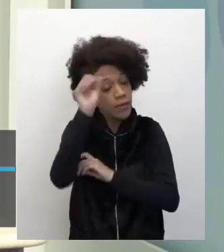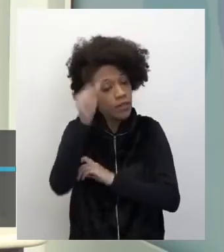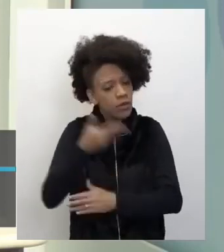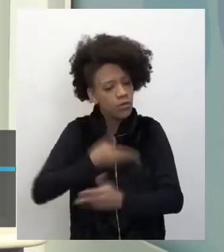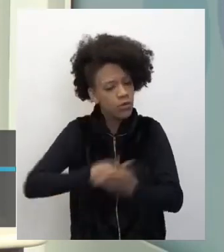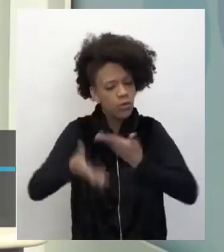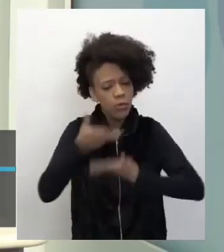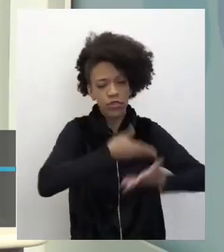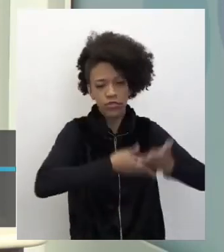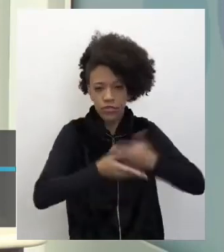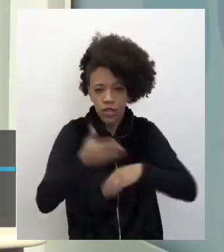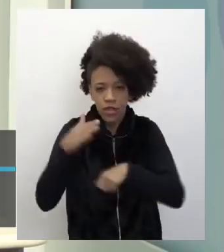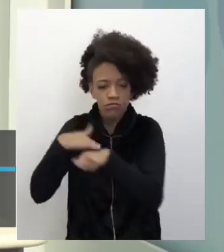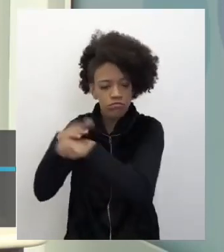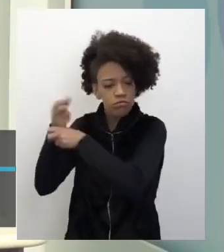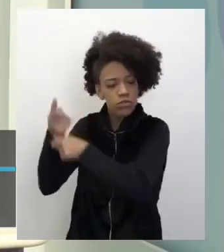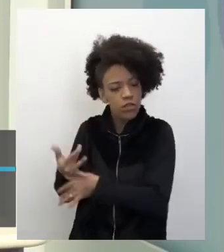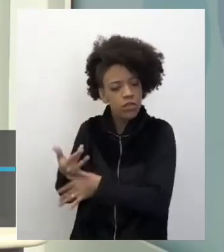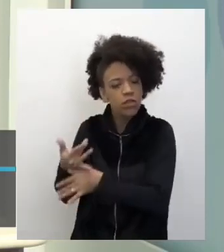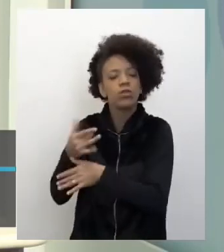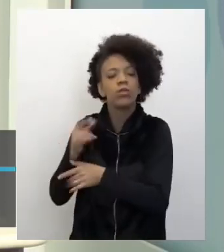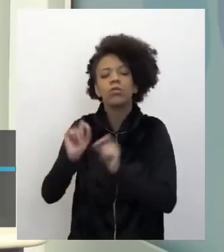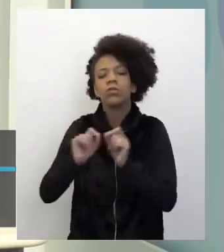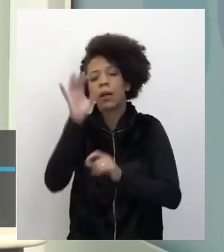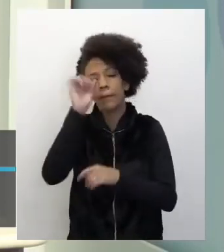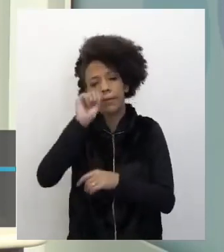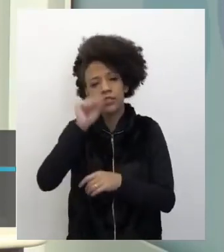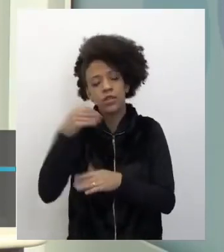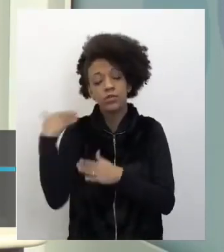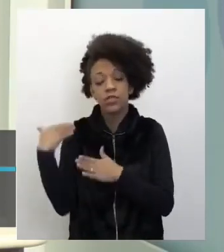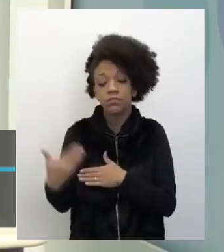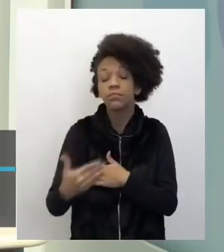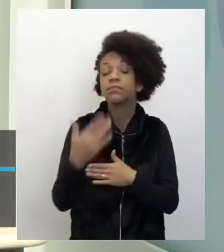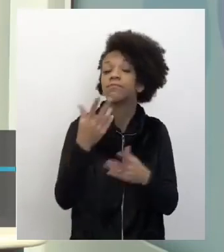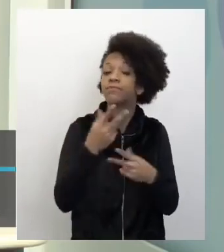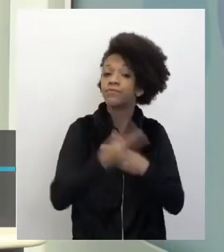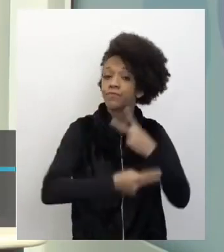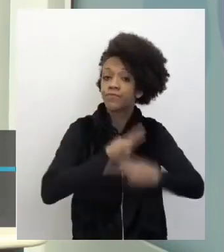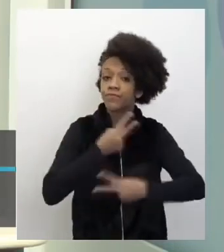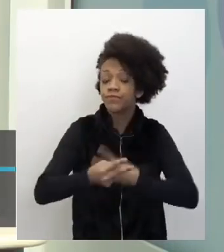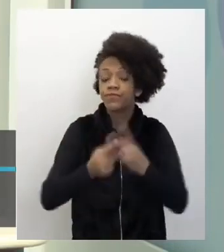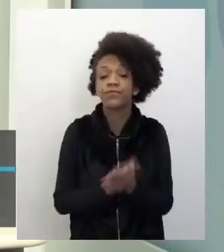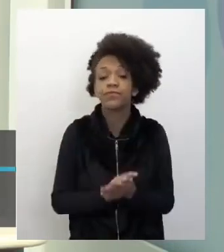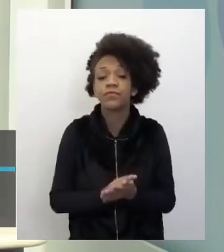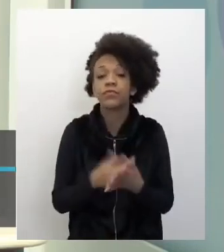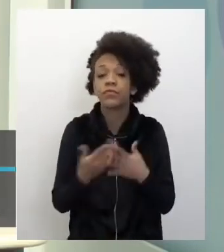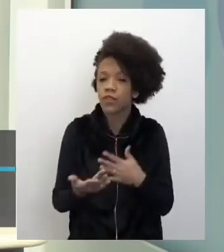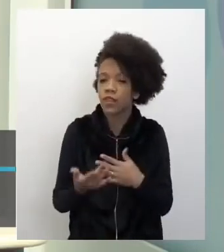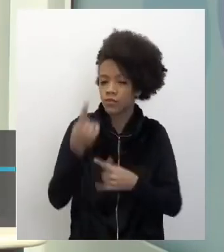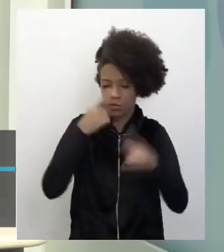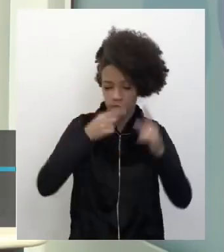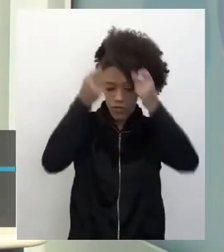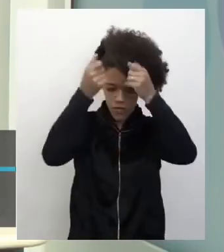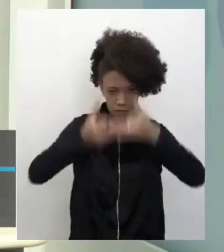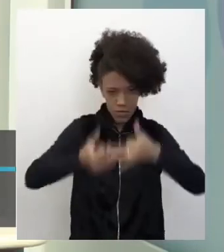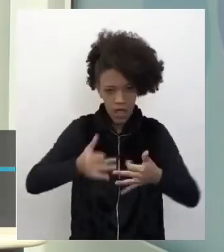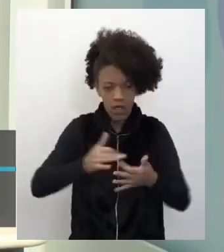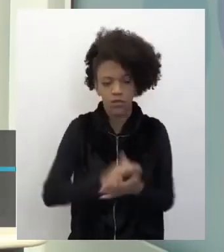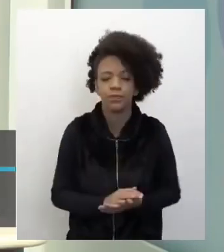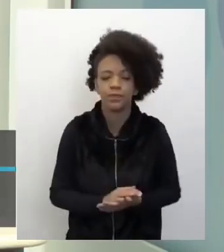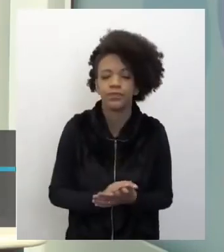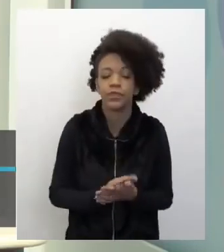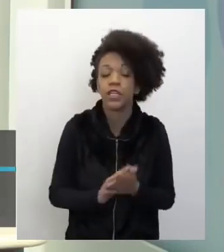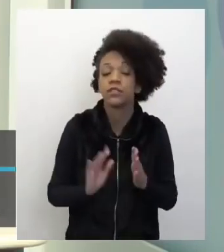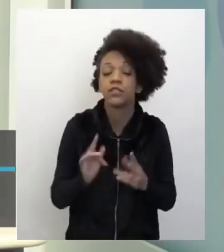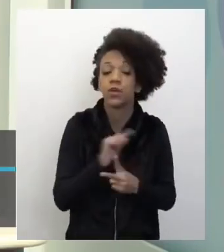compartilharem conosco no chat o que vocês aprenderam durante esse bimestre e tirar suas dúvidas. Então, nós deixamos